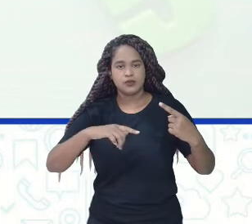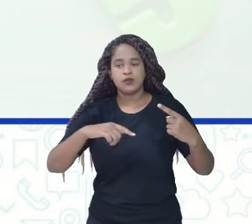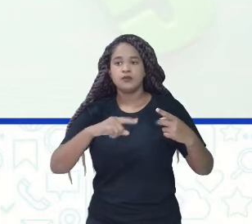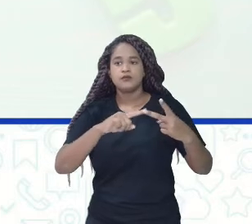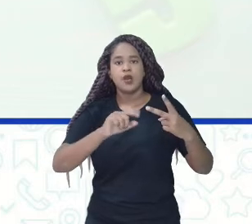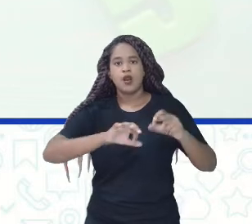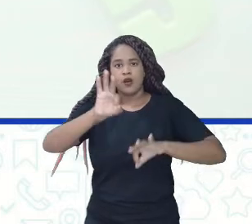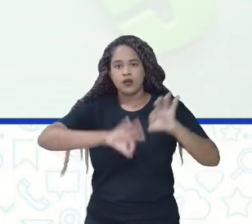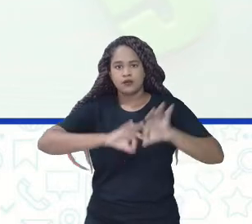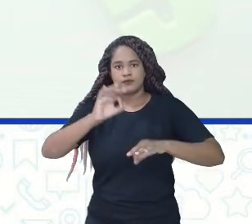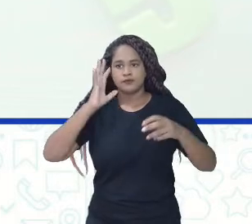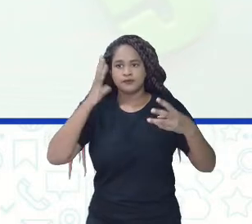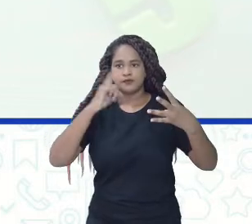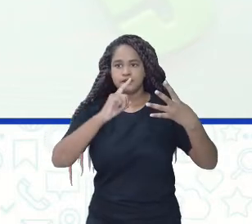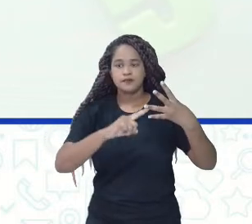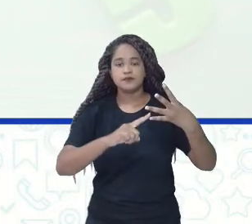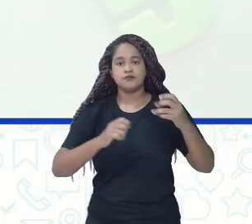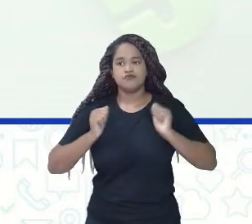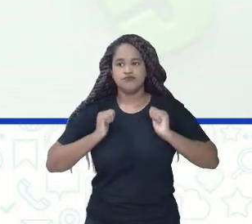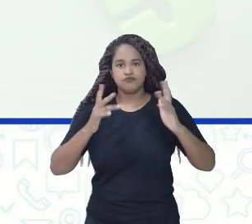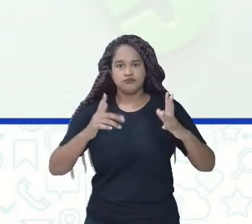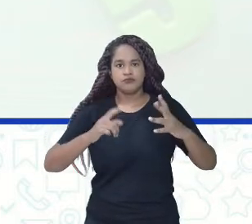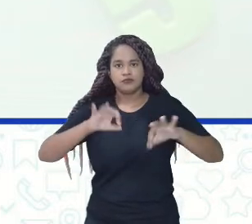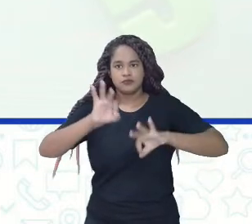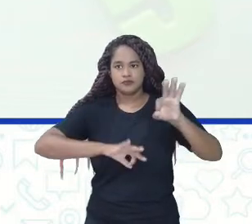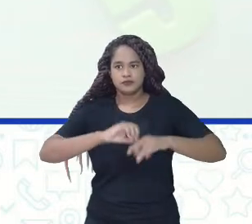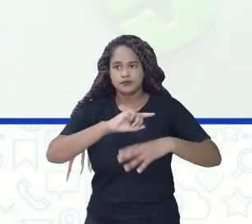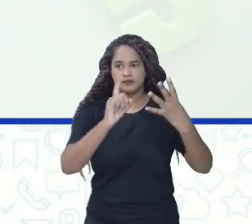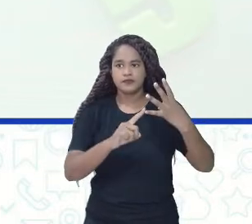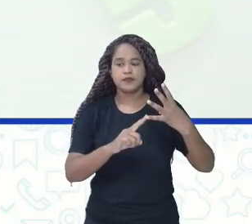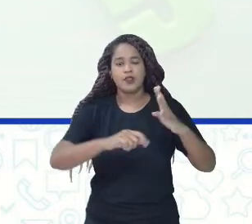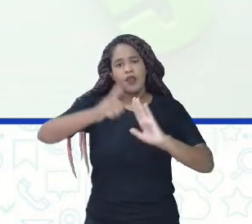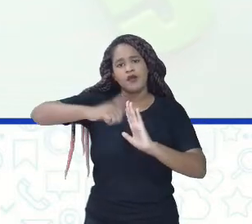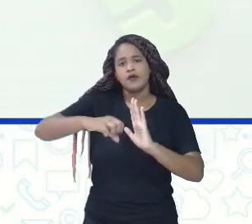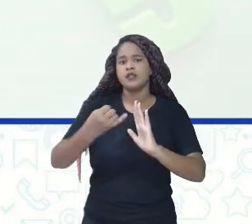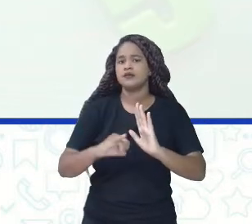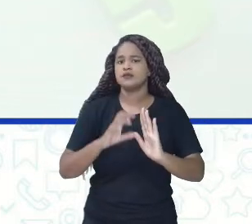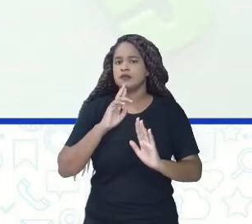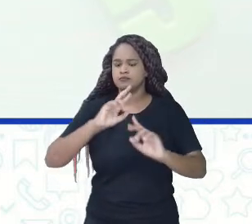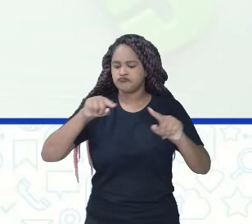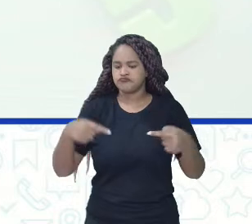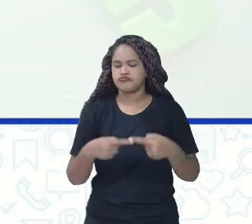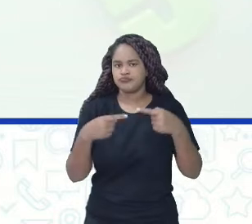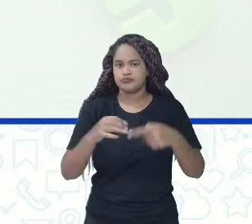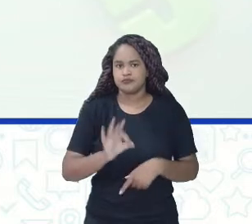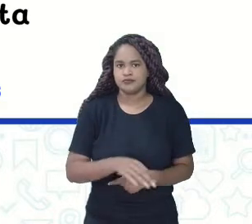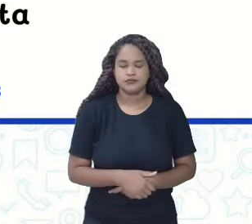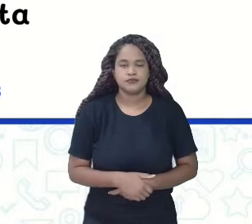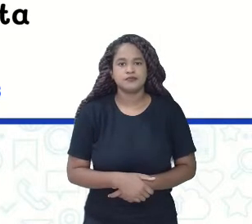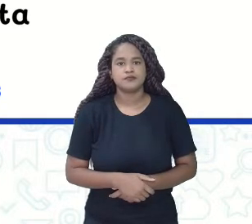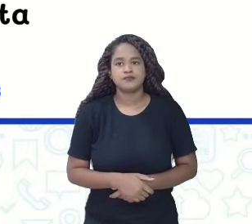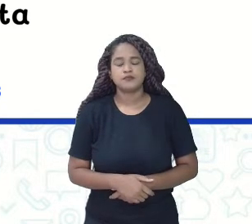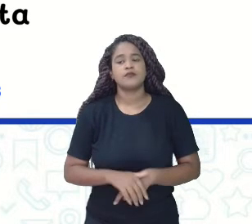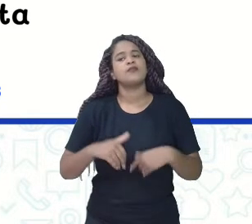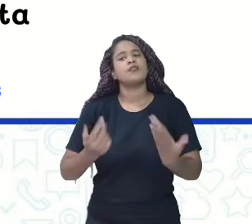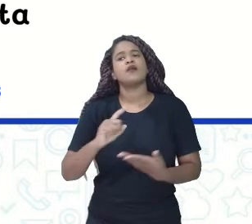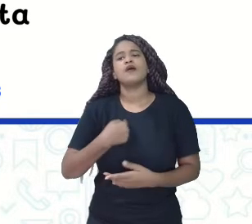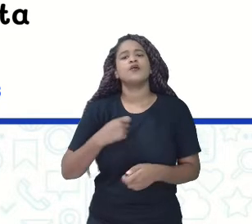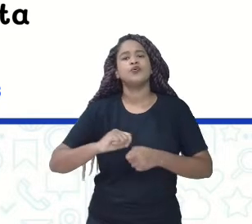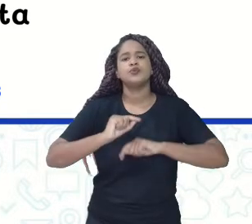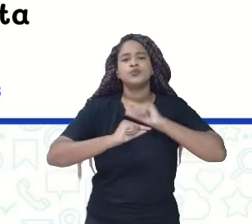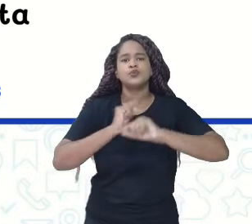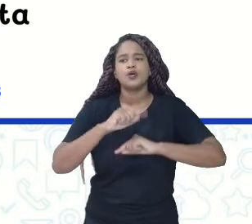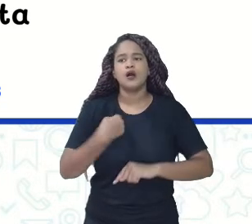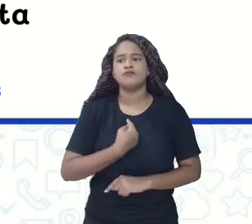solução, de executar esse planejamento e de conferir se aquela resposta deu certinha mesmo. Daí, o que foi que a gente fez? A